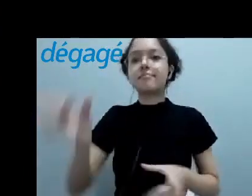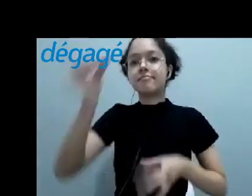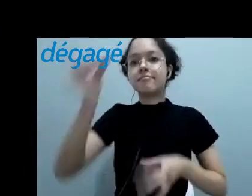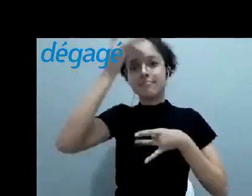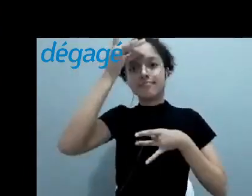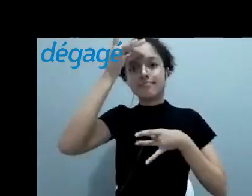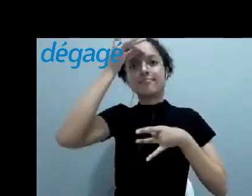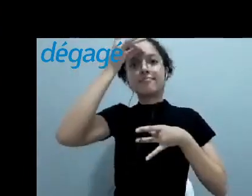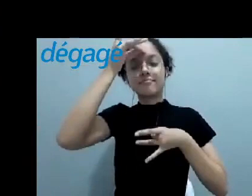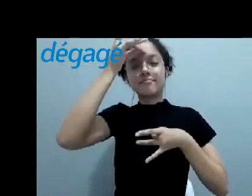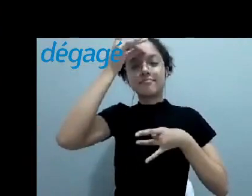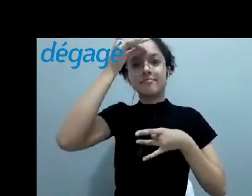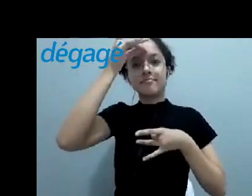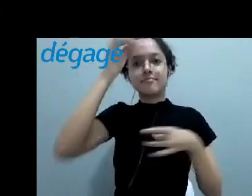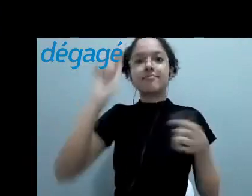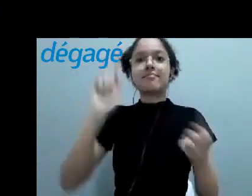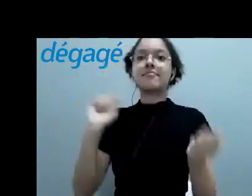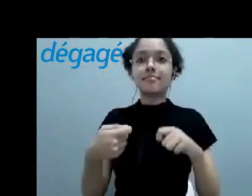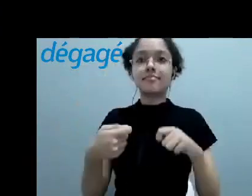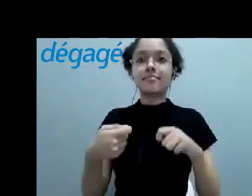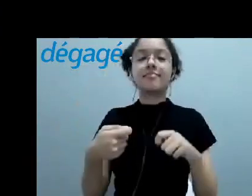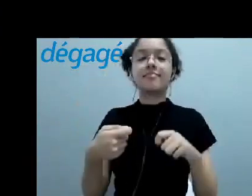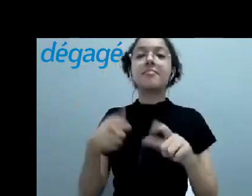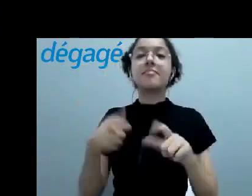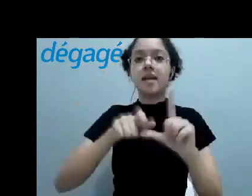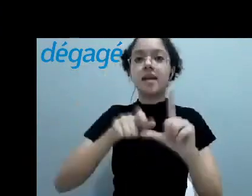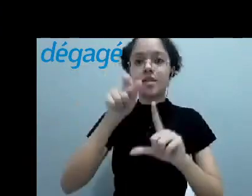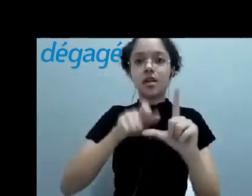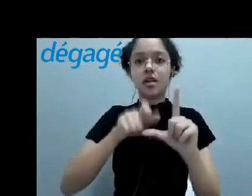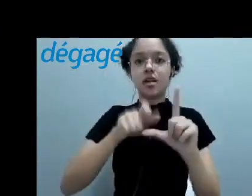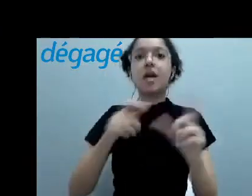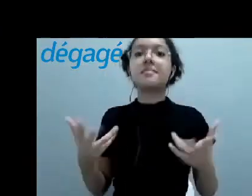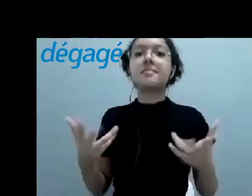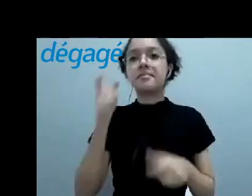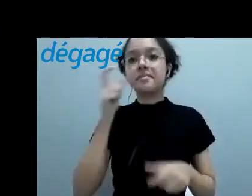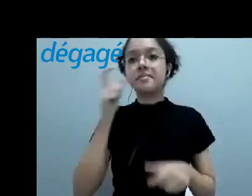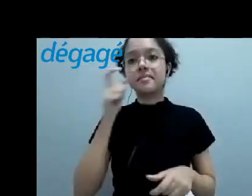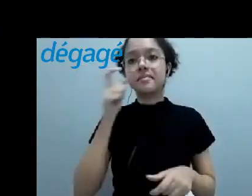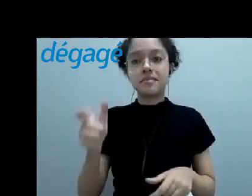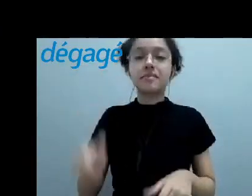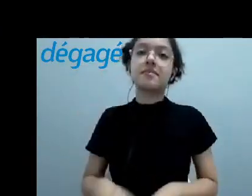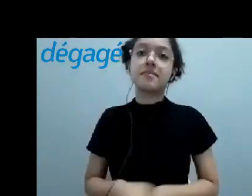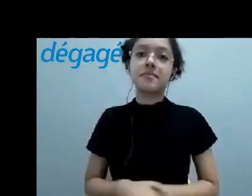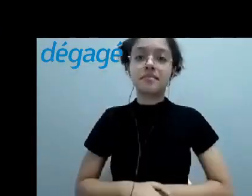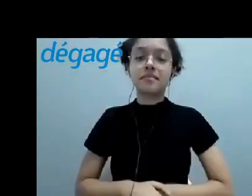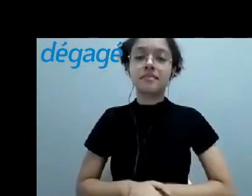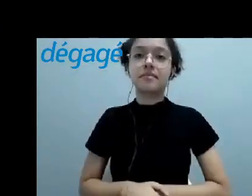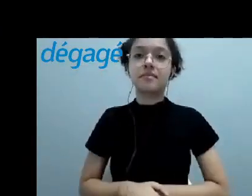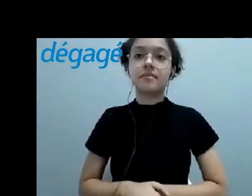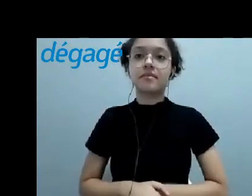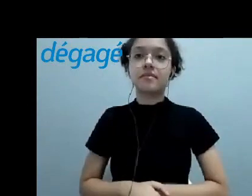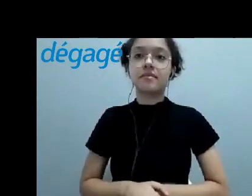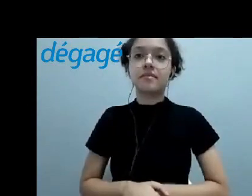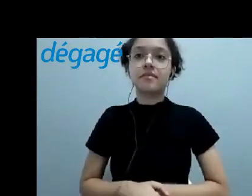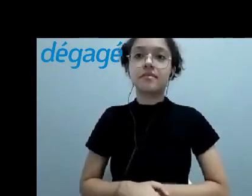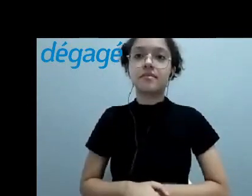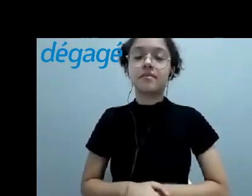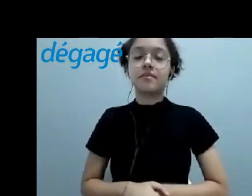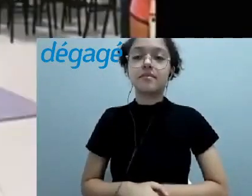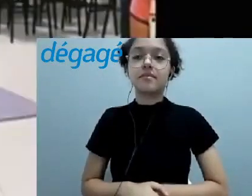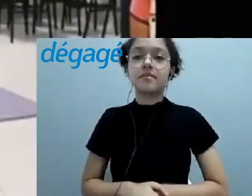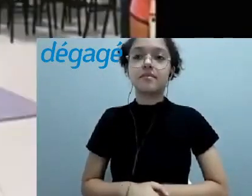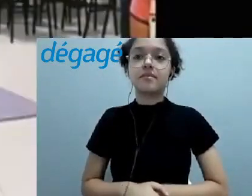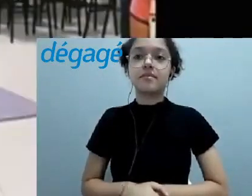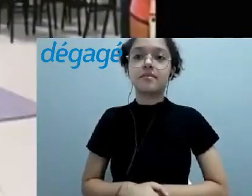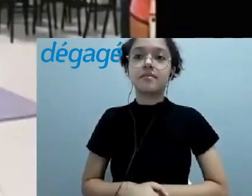O marido da atriz chegou pro Levi e falou, o que foi que você fez, né? Moreno, o que foi que você fez? E aí ele, o que foi que eu fiz?